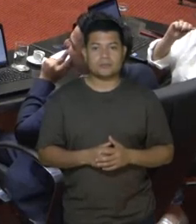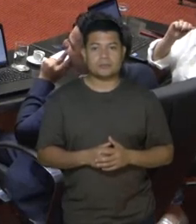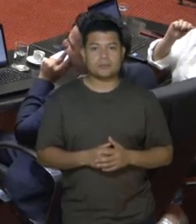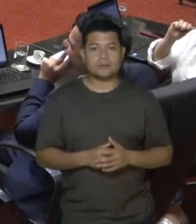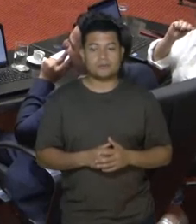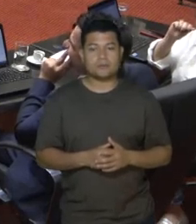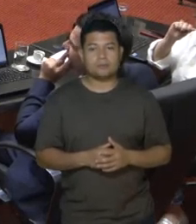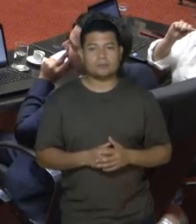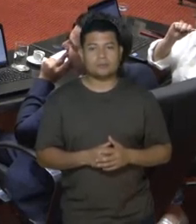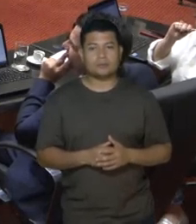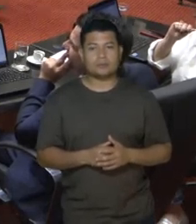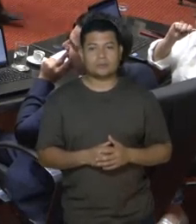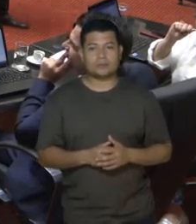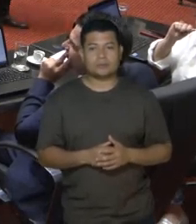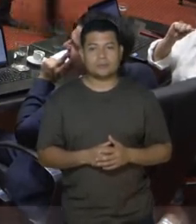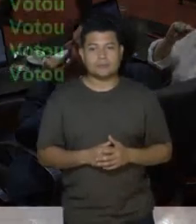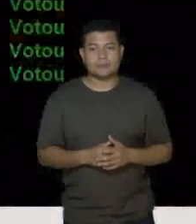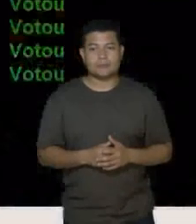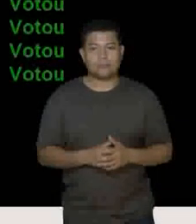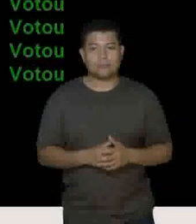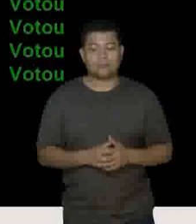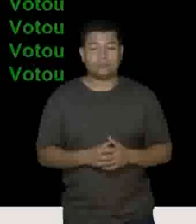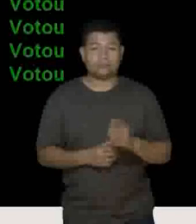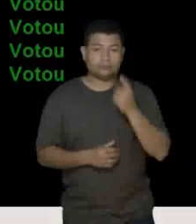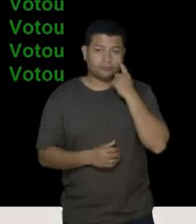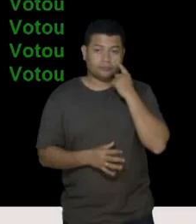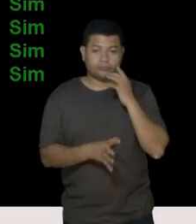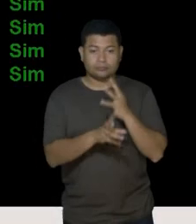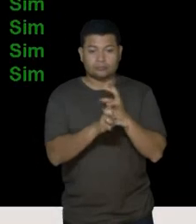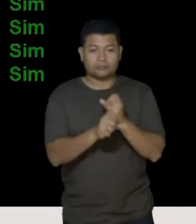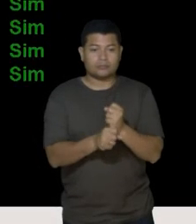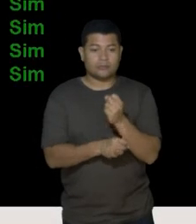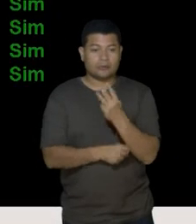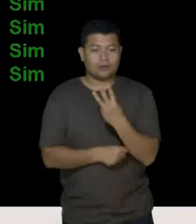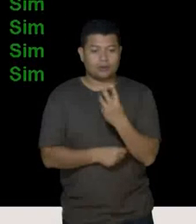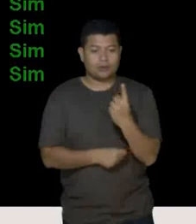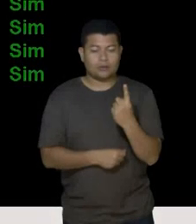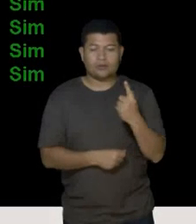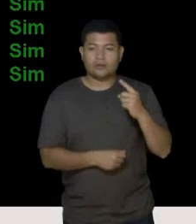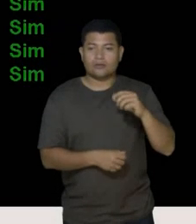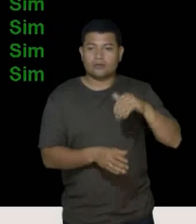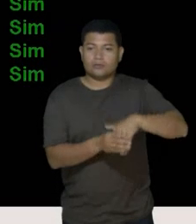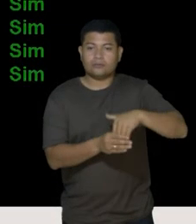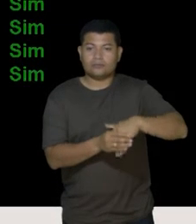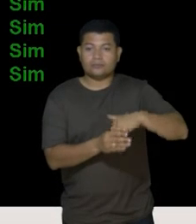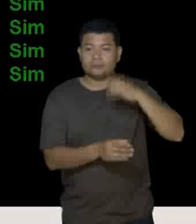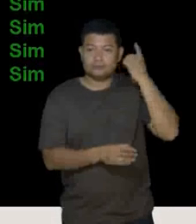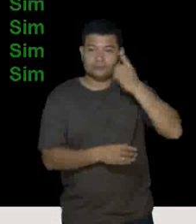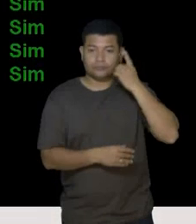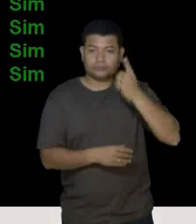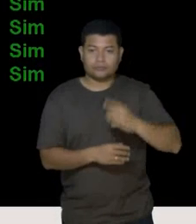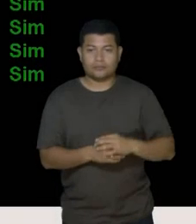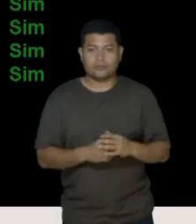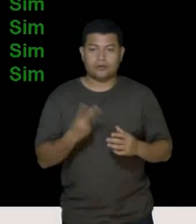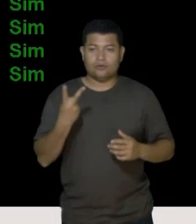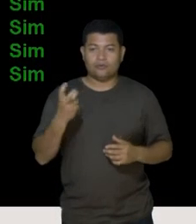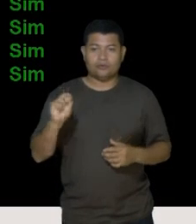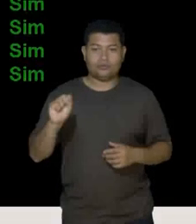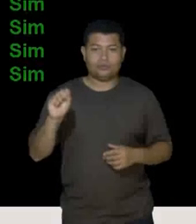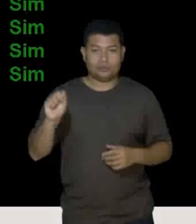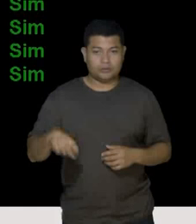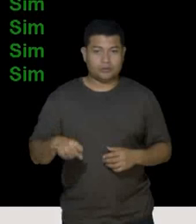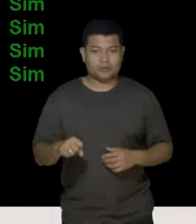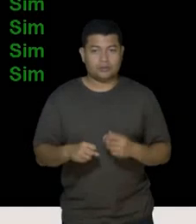Podemos colher o resultado, votaram os senhores 31 deputados, 28 sim, 3